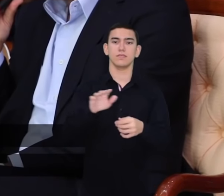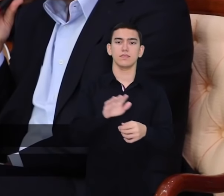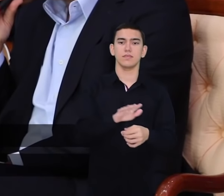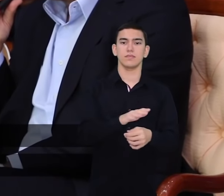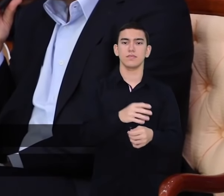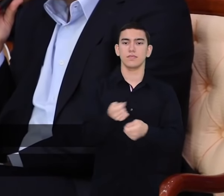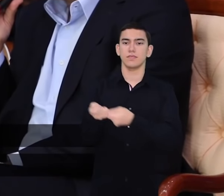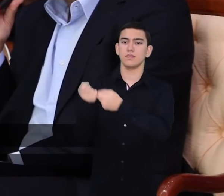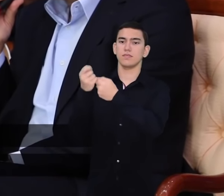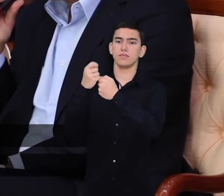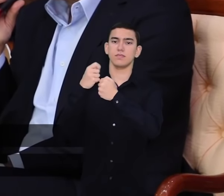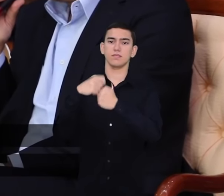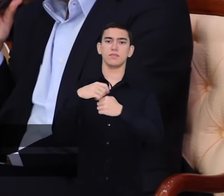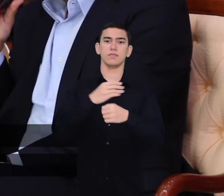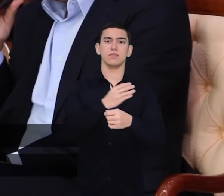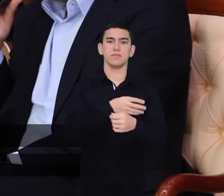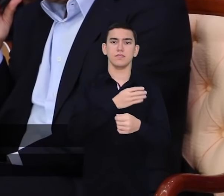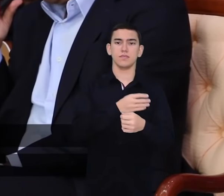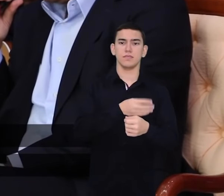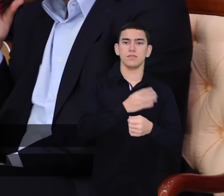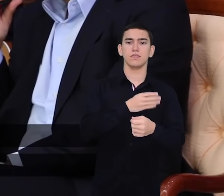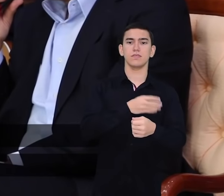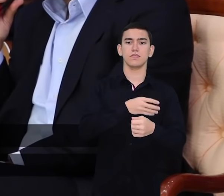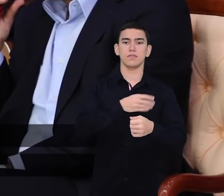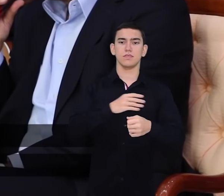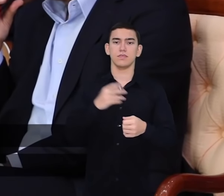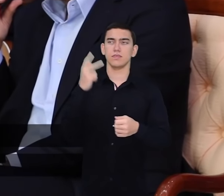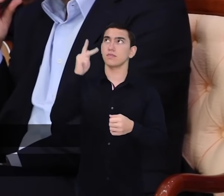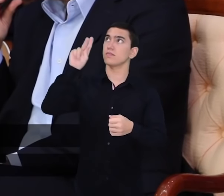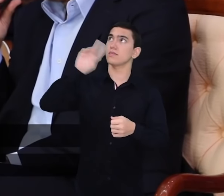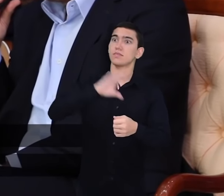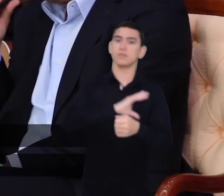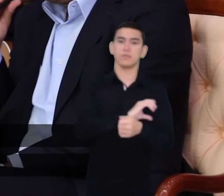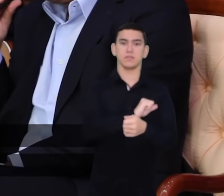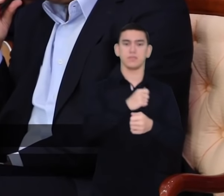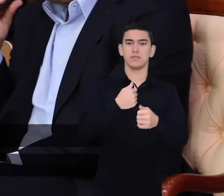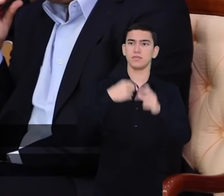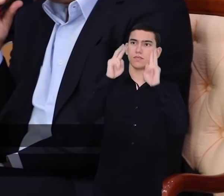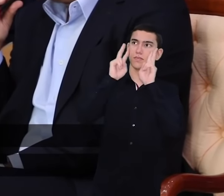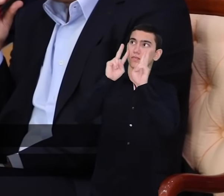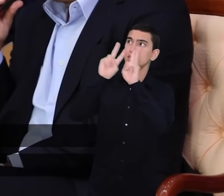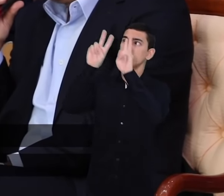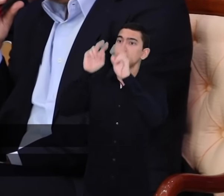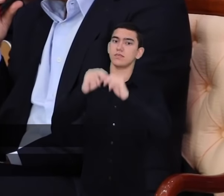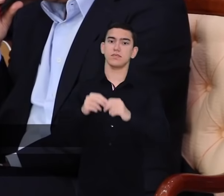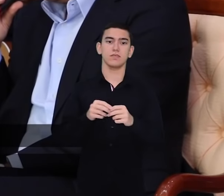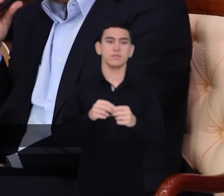meu Jesus, que me dás no coração do teu amor,